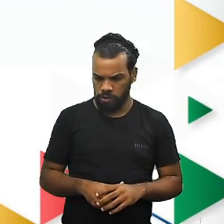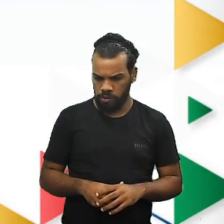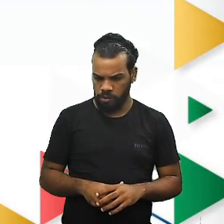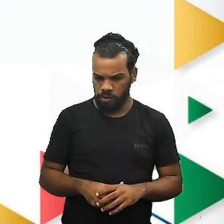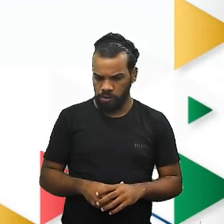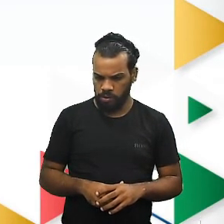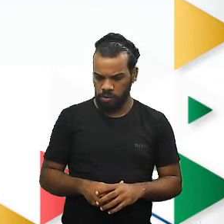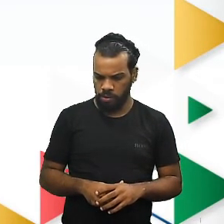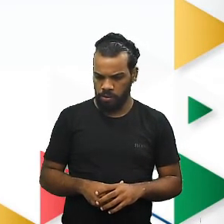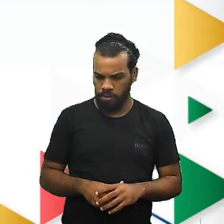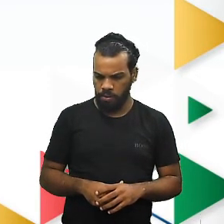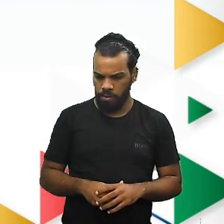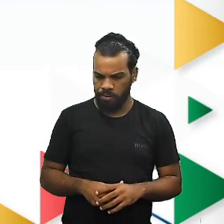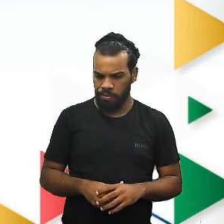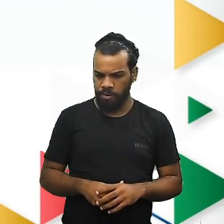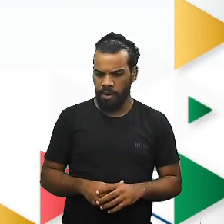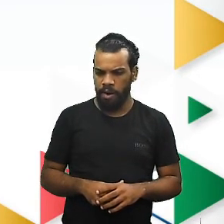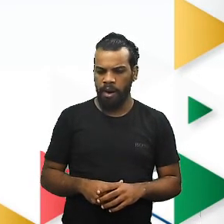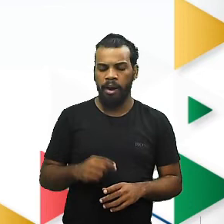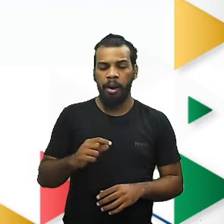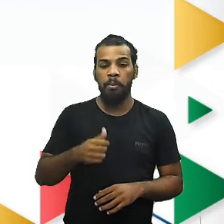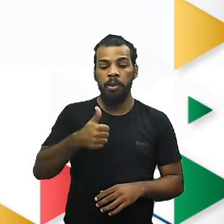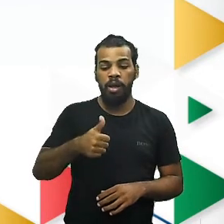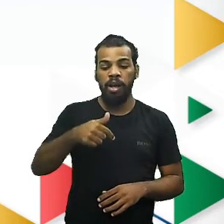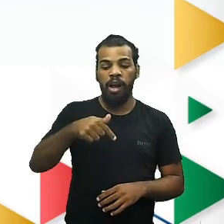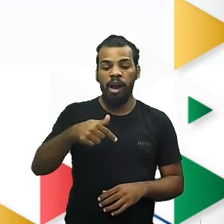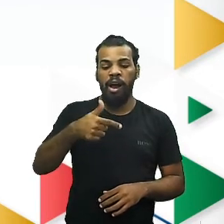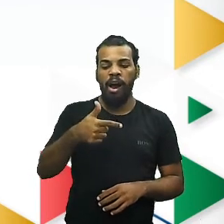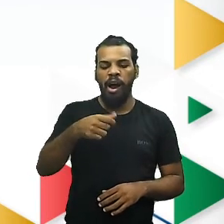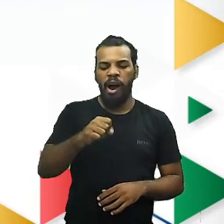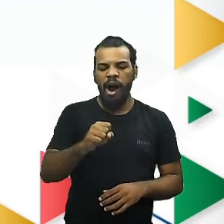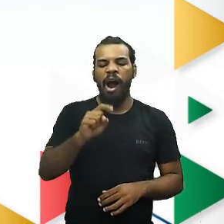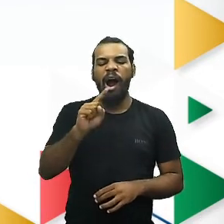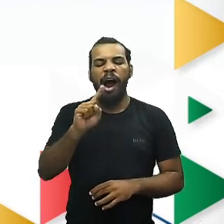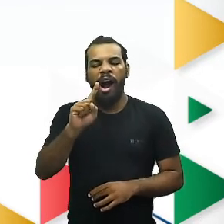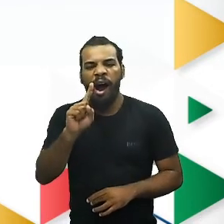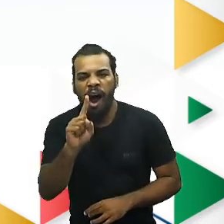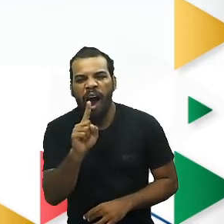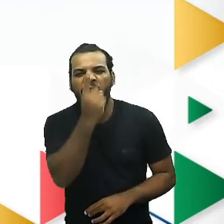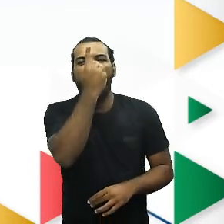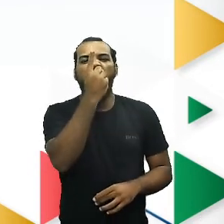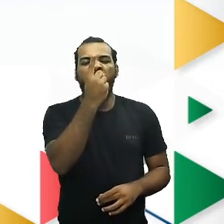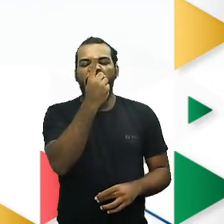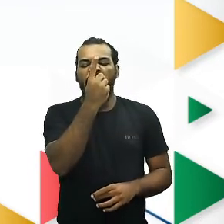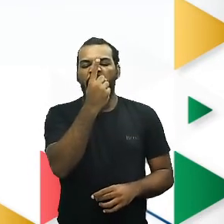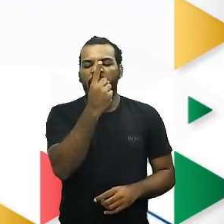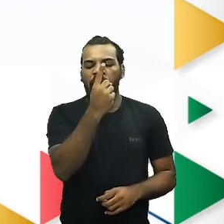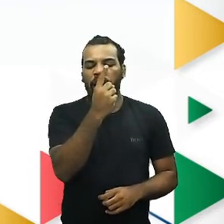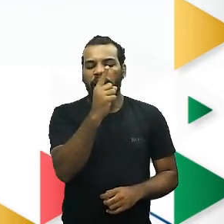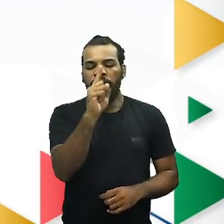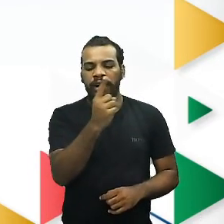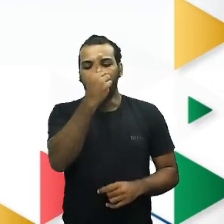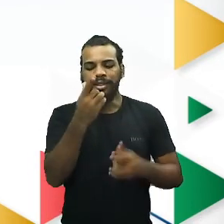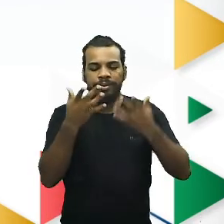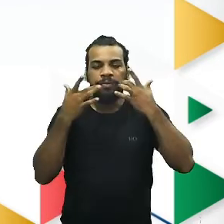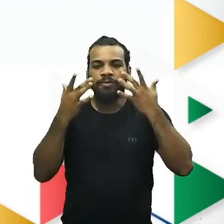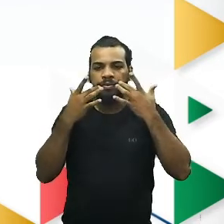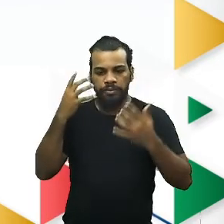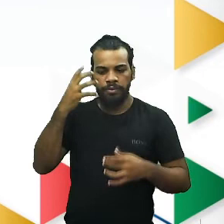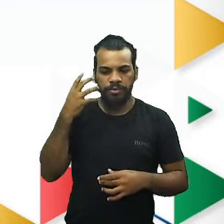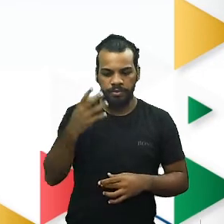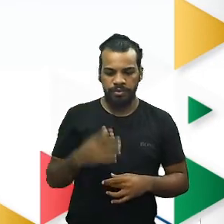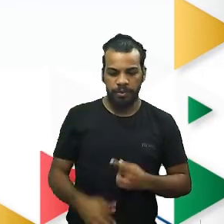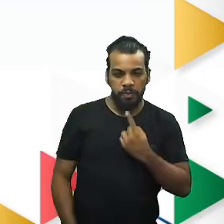musical moderno é datada de 1728. Veja lá, que não é uma obra tão novinha